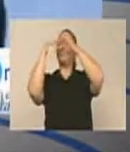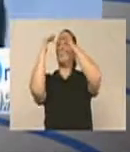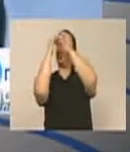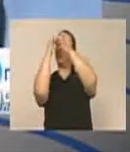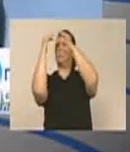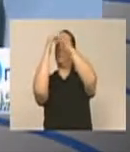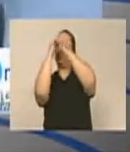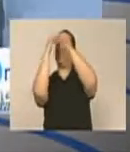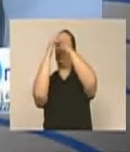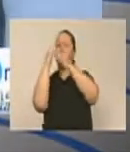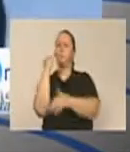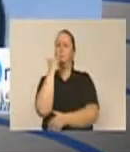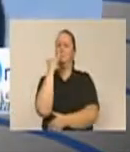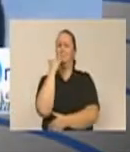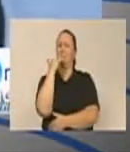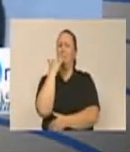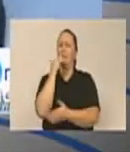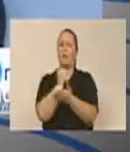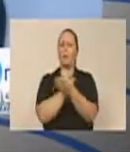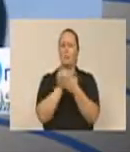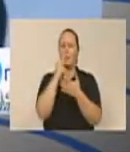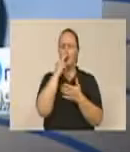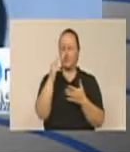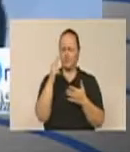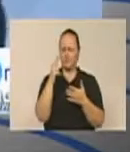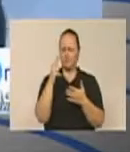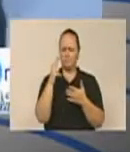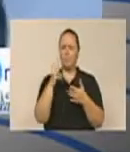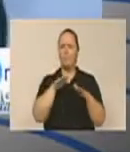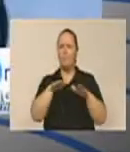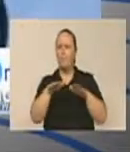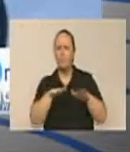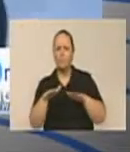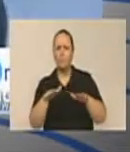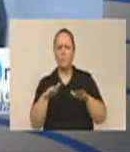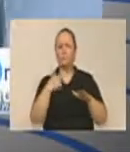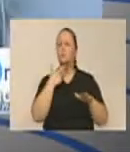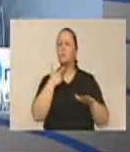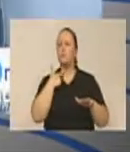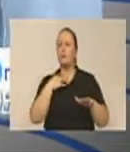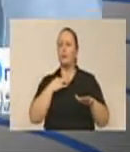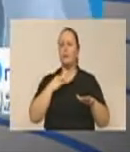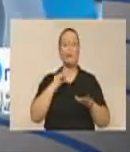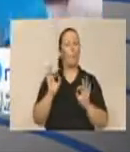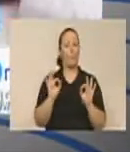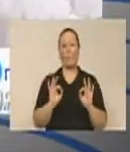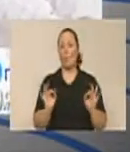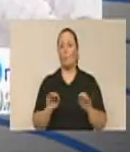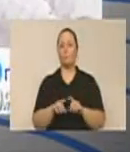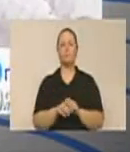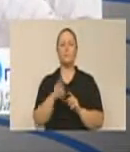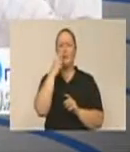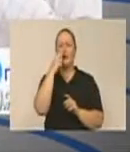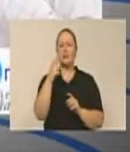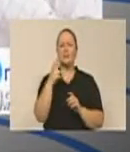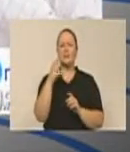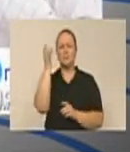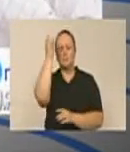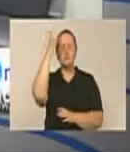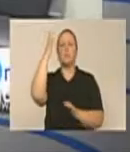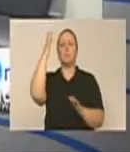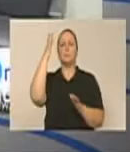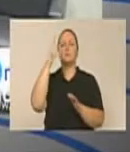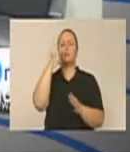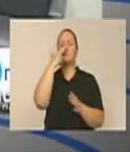A descarga faz com que o corpo realize movimentos musculares involuntários. Em alguns casos, pode causar a perda de